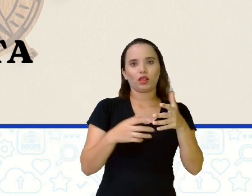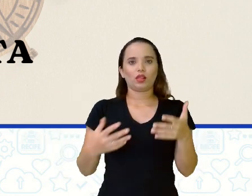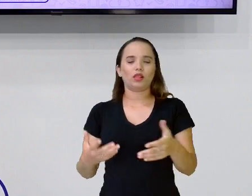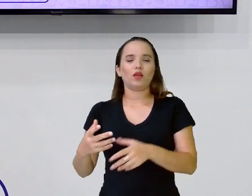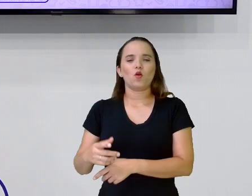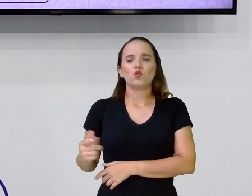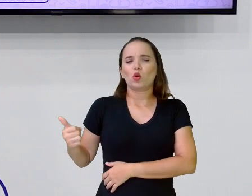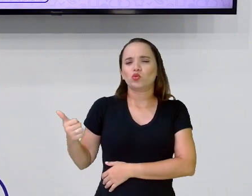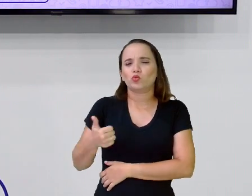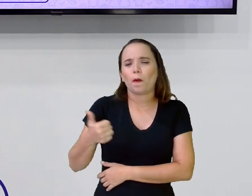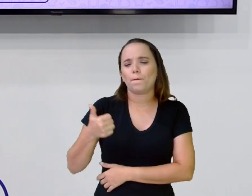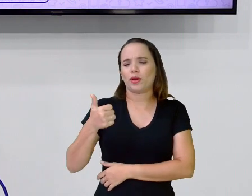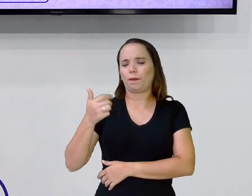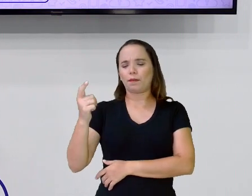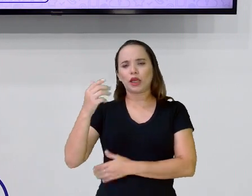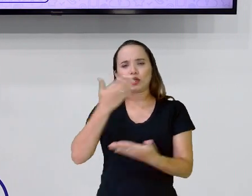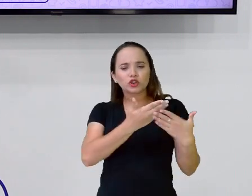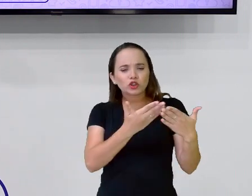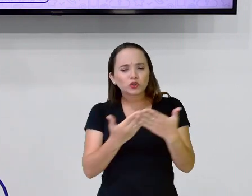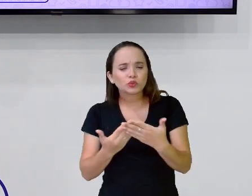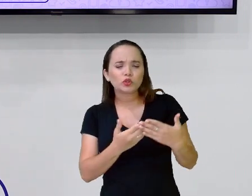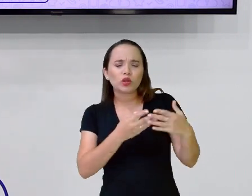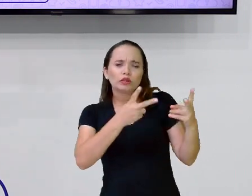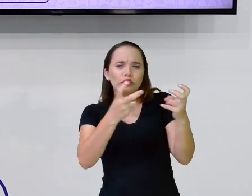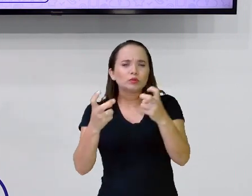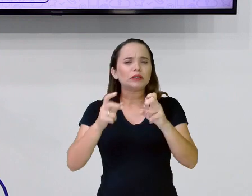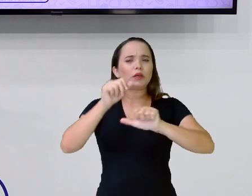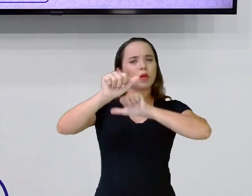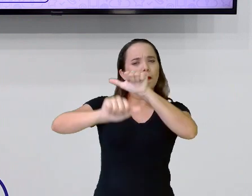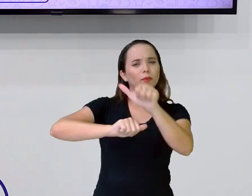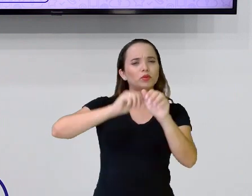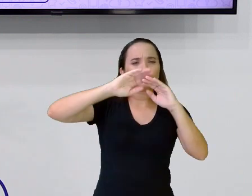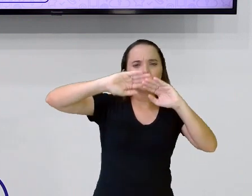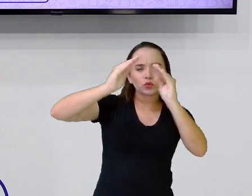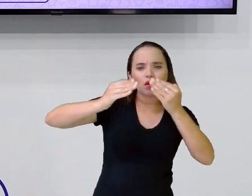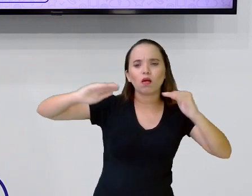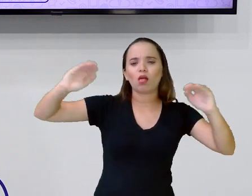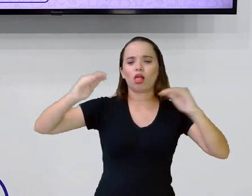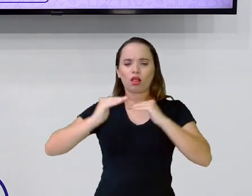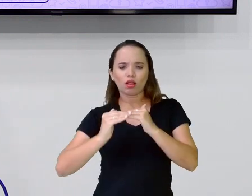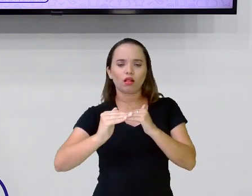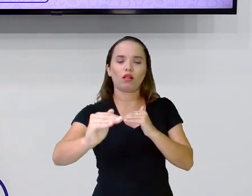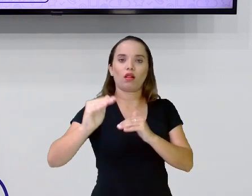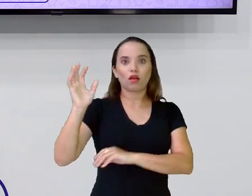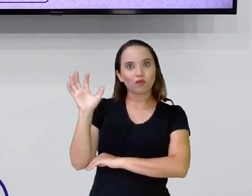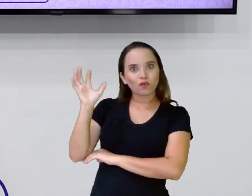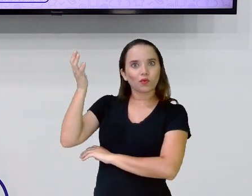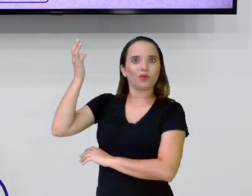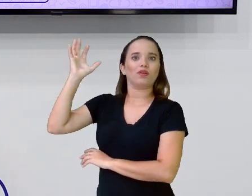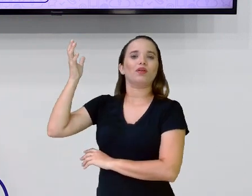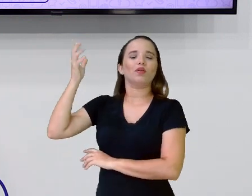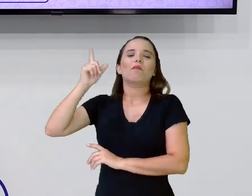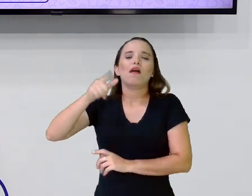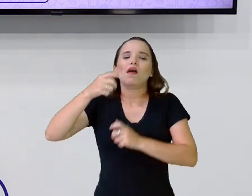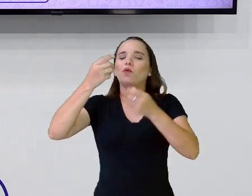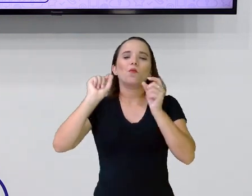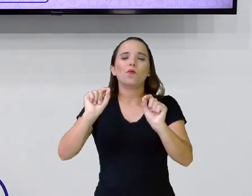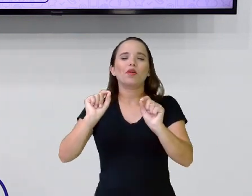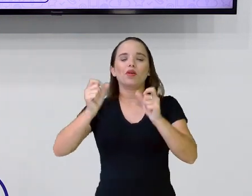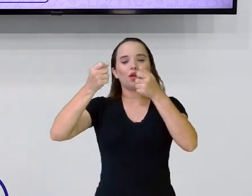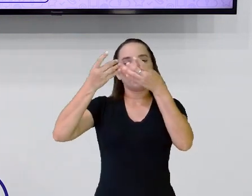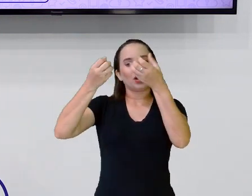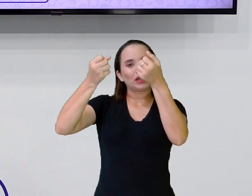as mudanças dos relevos, as vegetações, o clima, era uma geografia mais descritiva, por